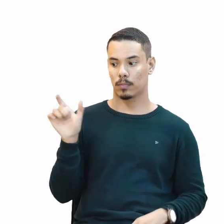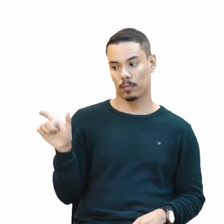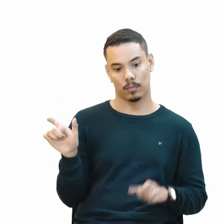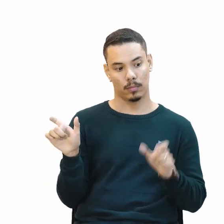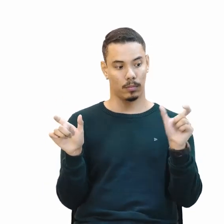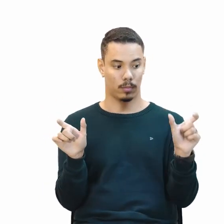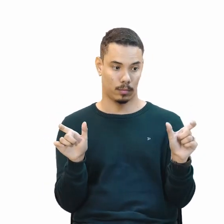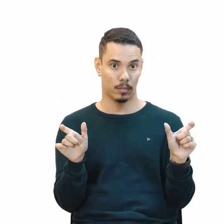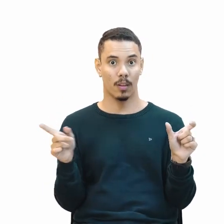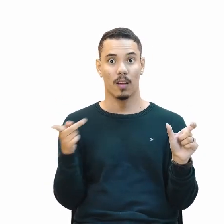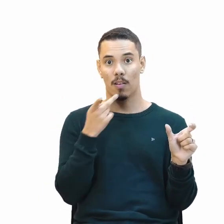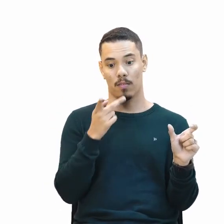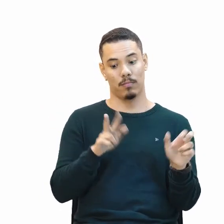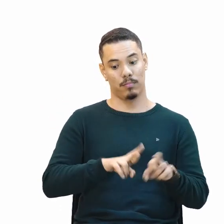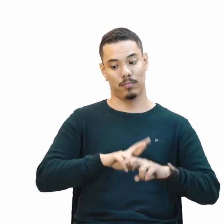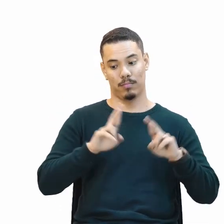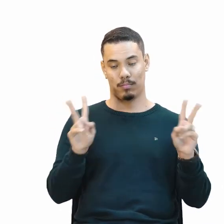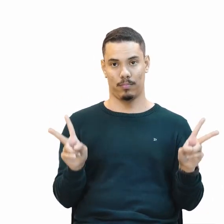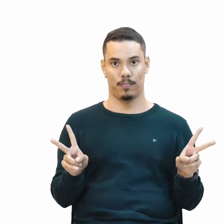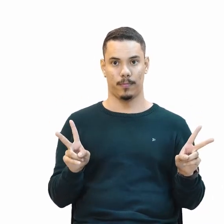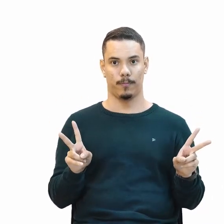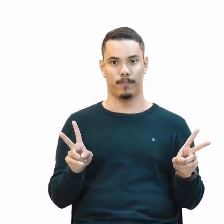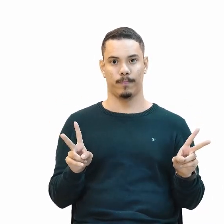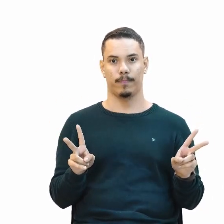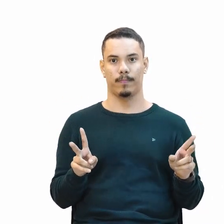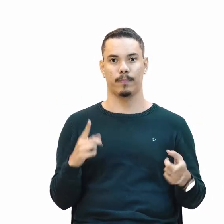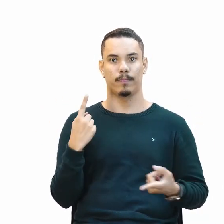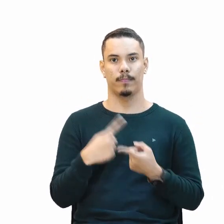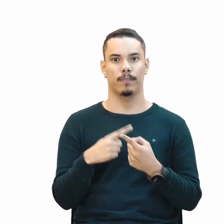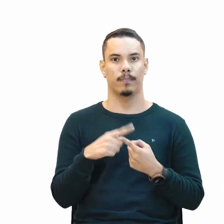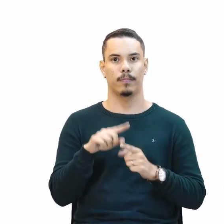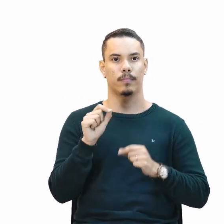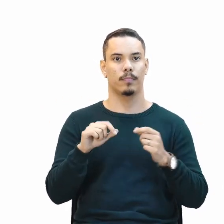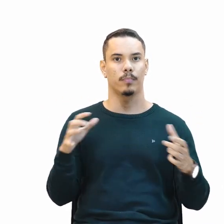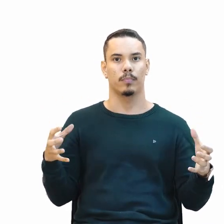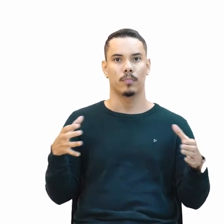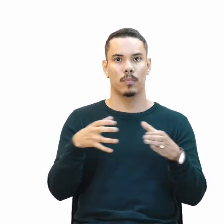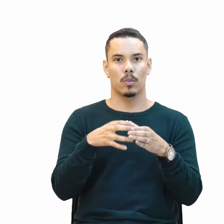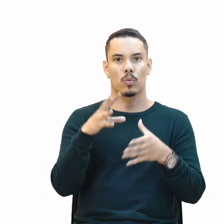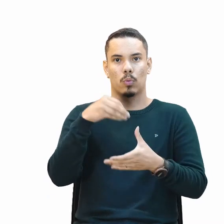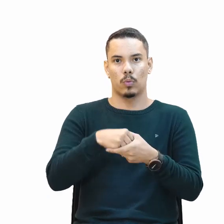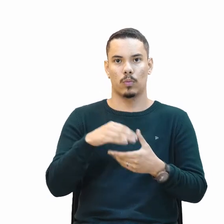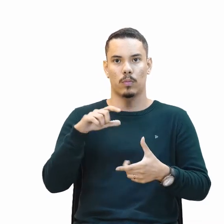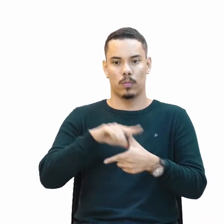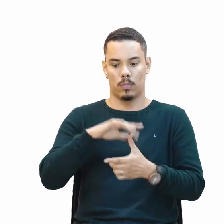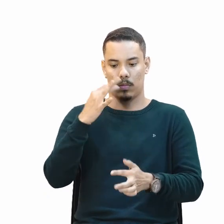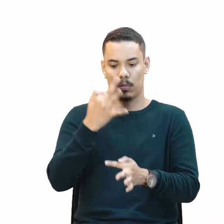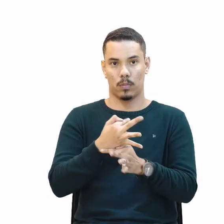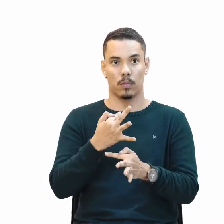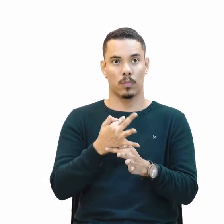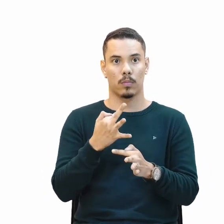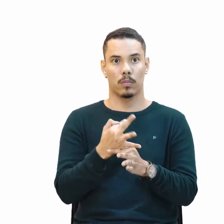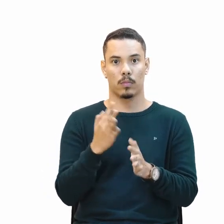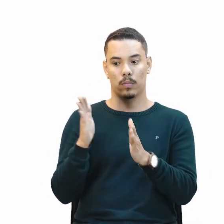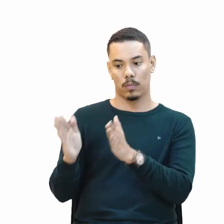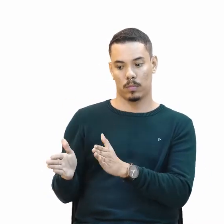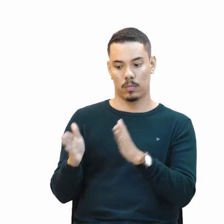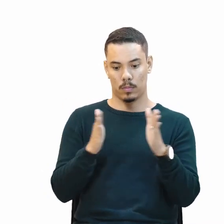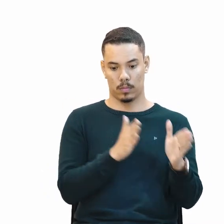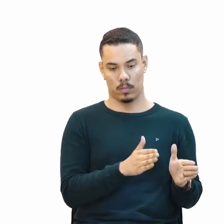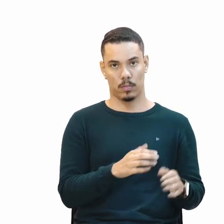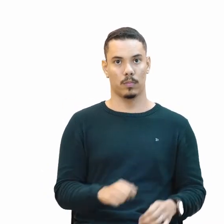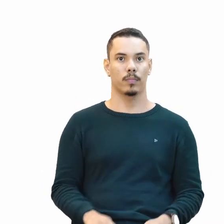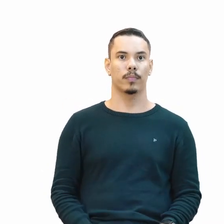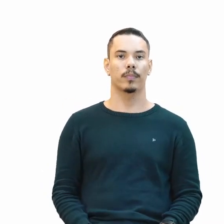ele faz uma distinção. O que implicou a metafísica em duas partes. Quando